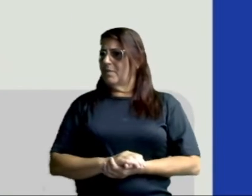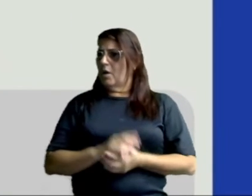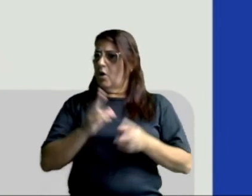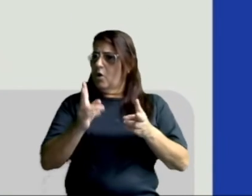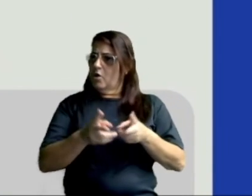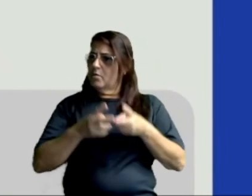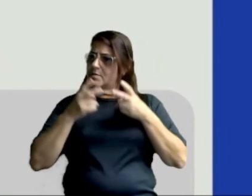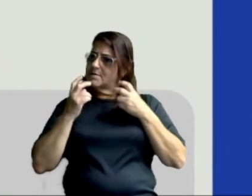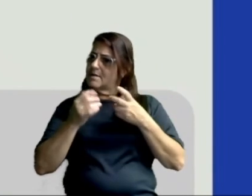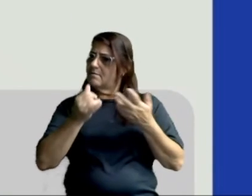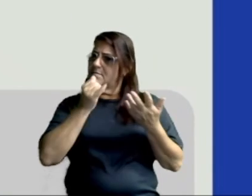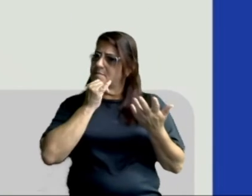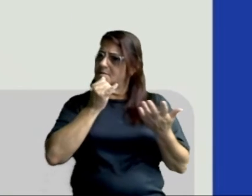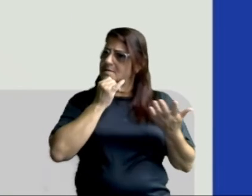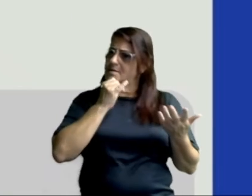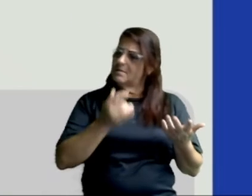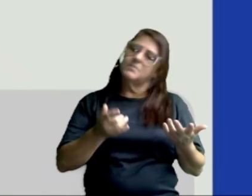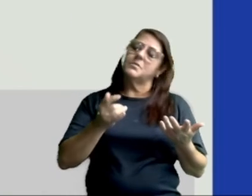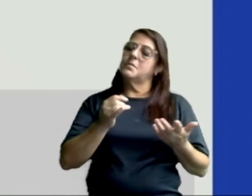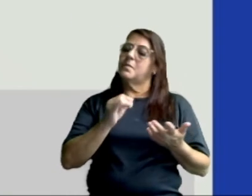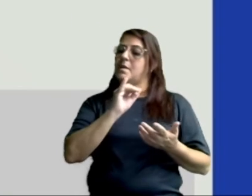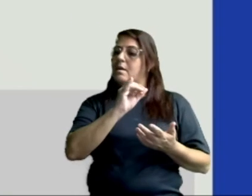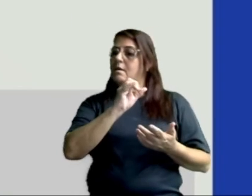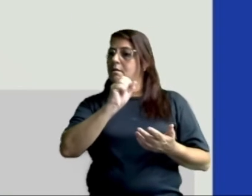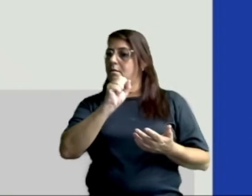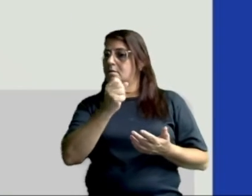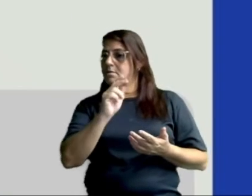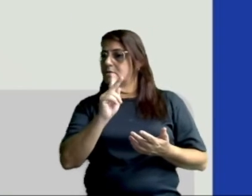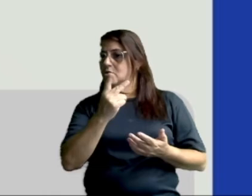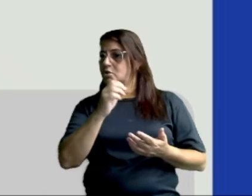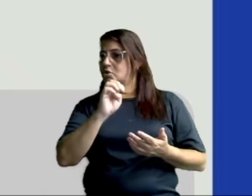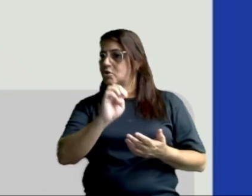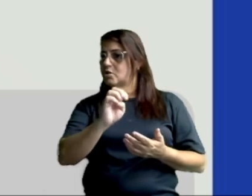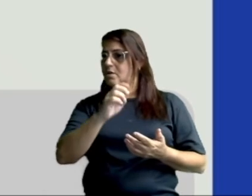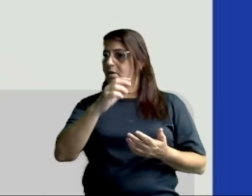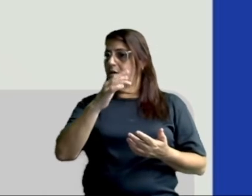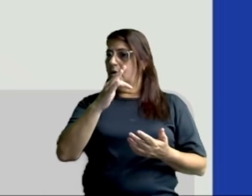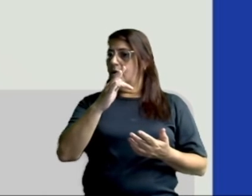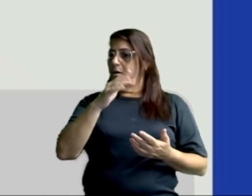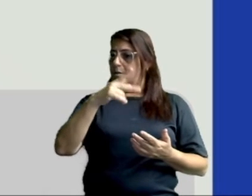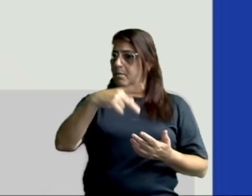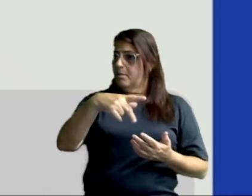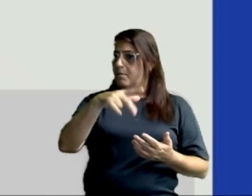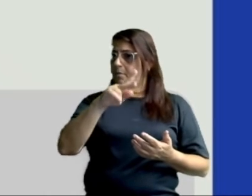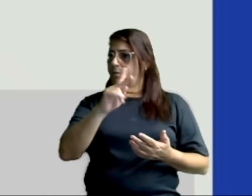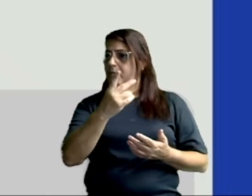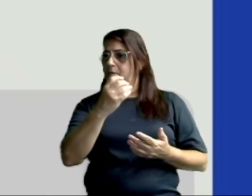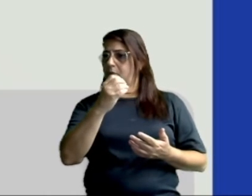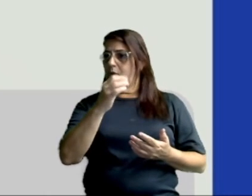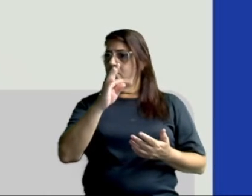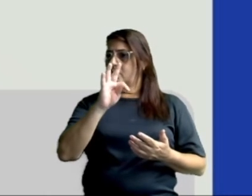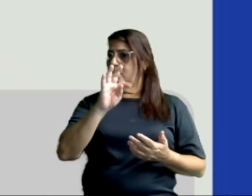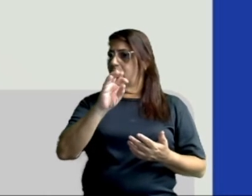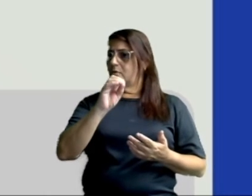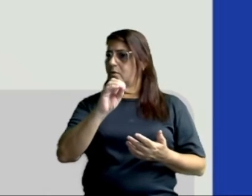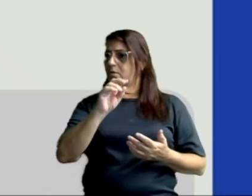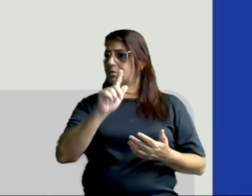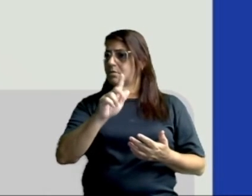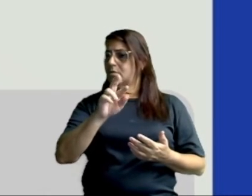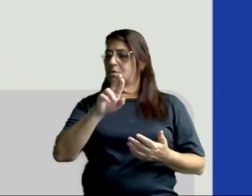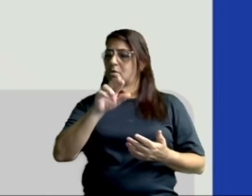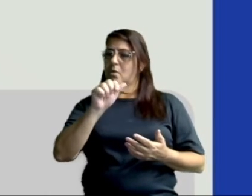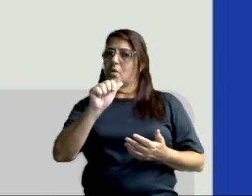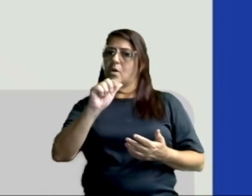Bom, temos aí alguns exemplos, como is he a photographer? Ele é um fotógrafo. Are they